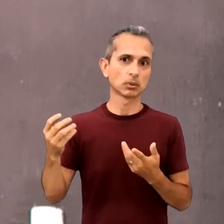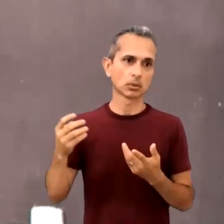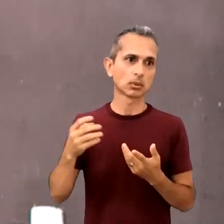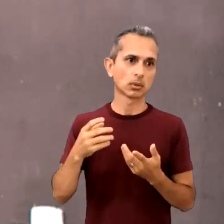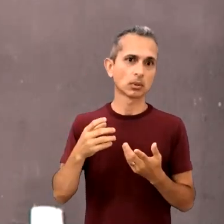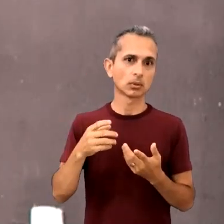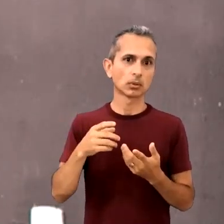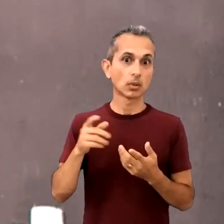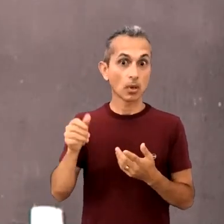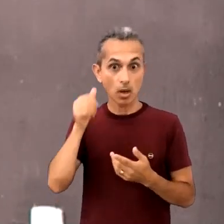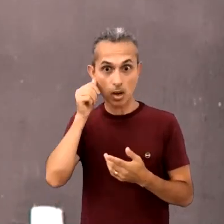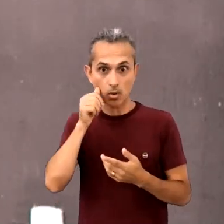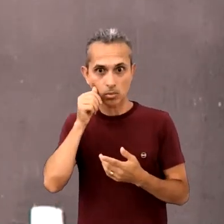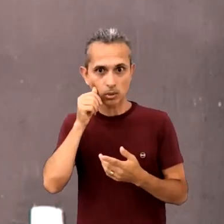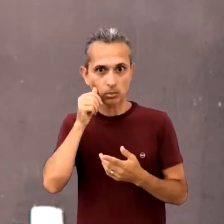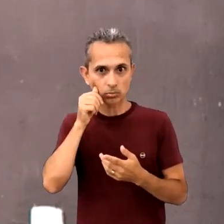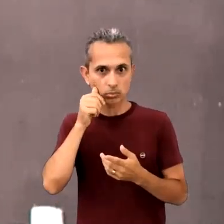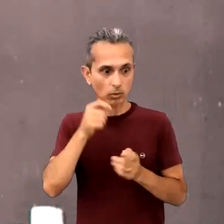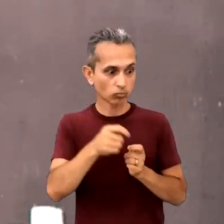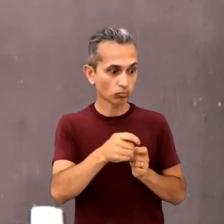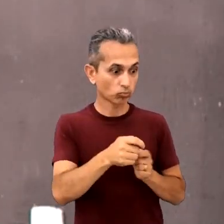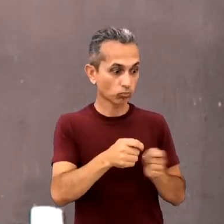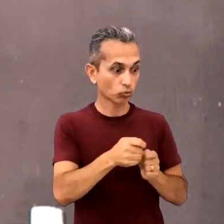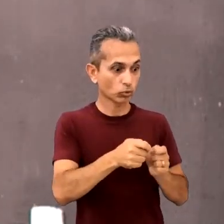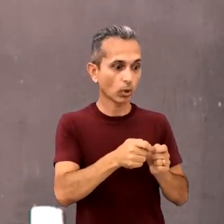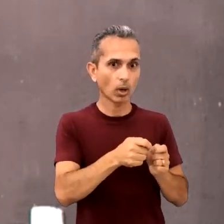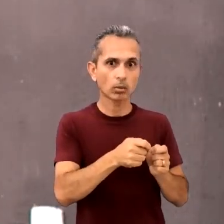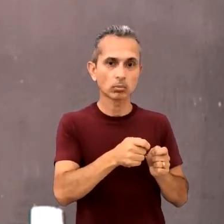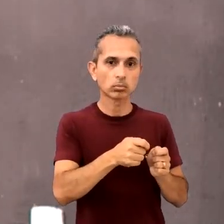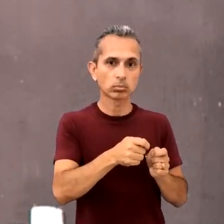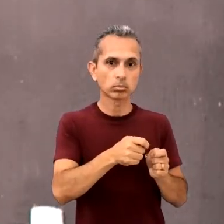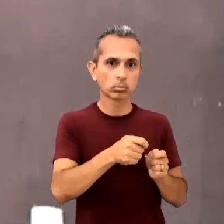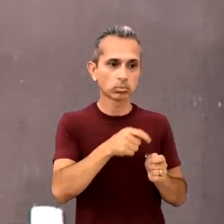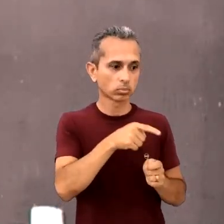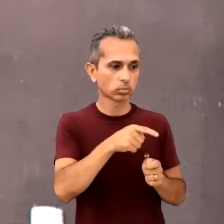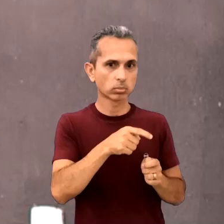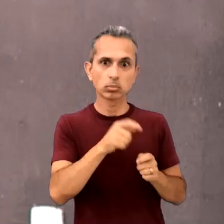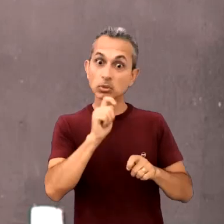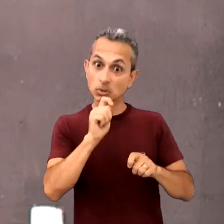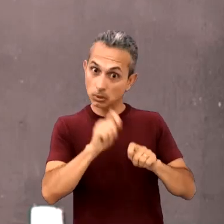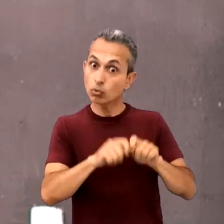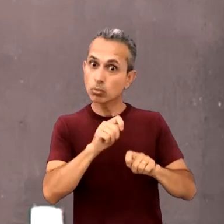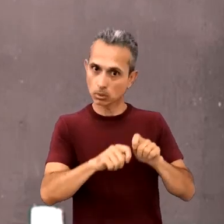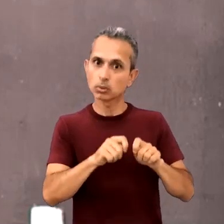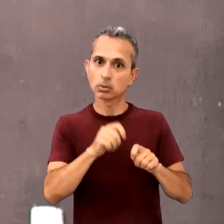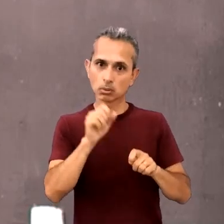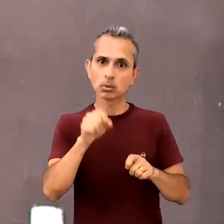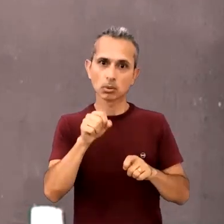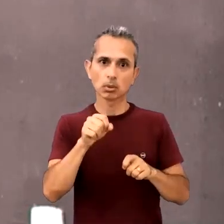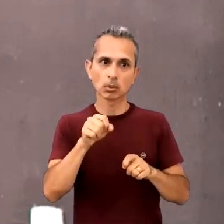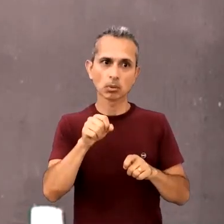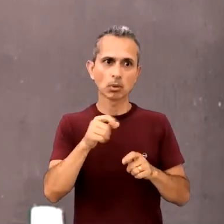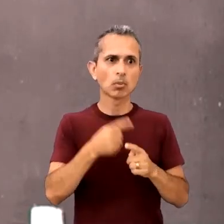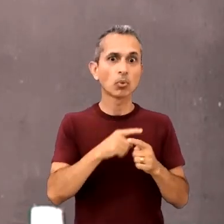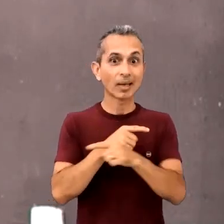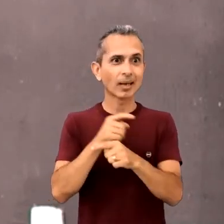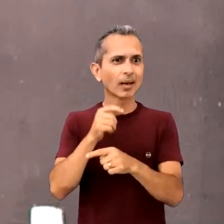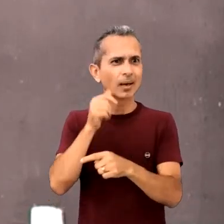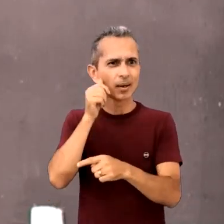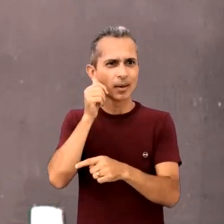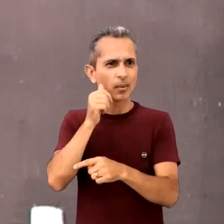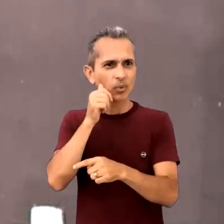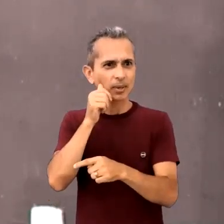Vai te dominar e te controlar, sexualmente. Porque ela não vai ter temor diante de Deus. Você é